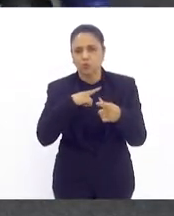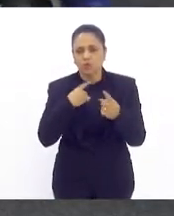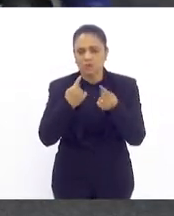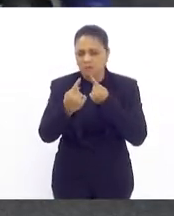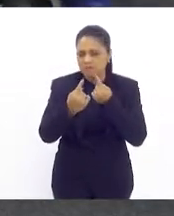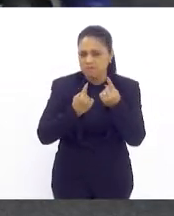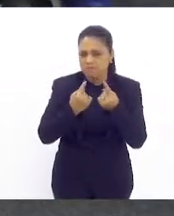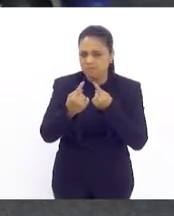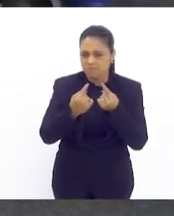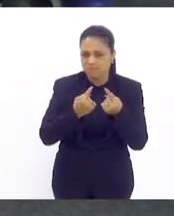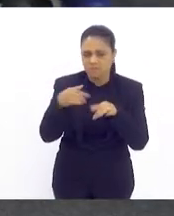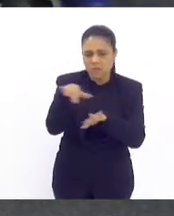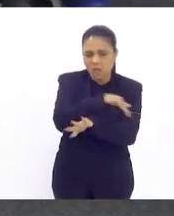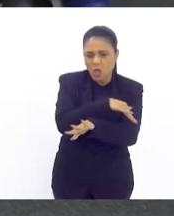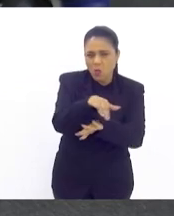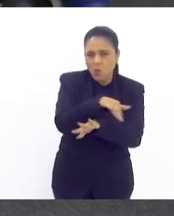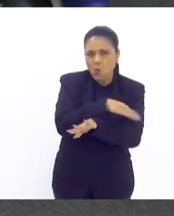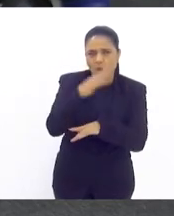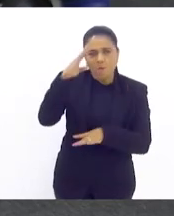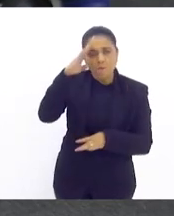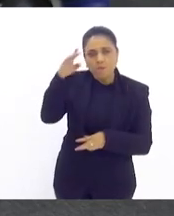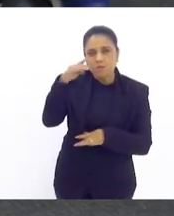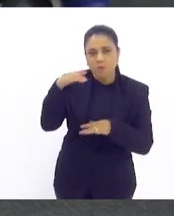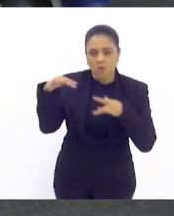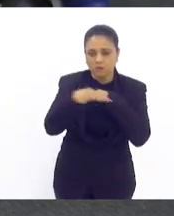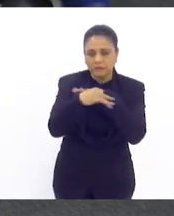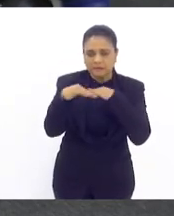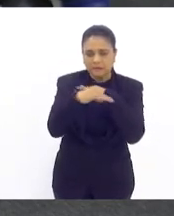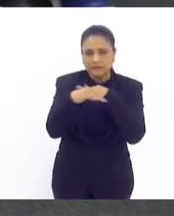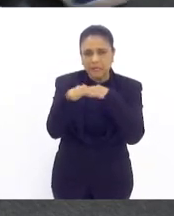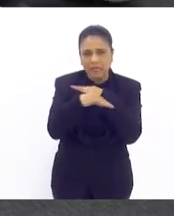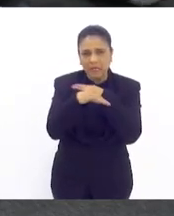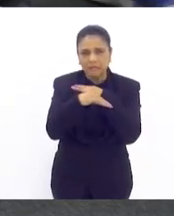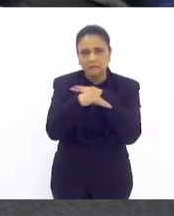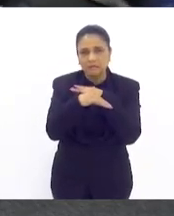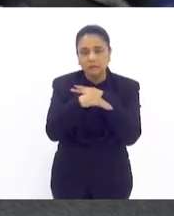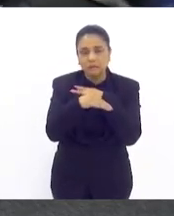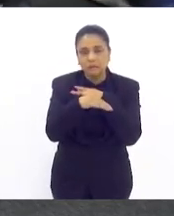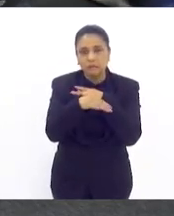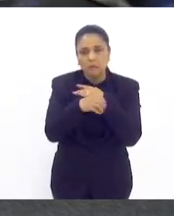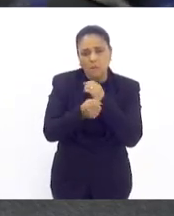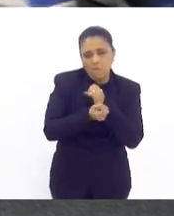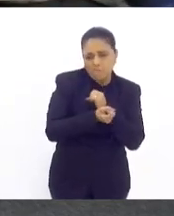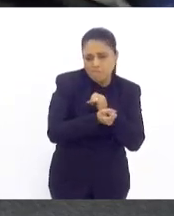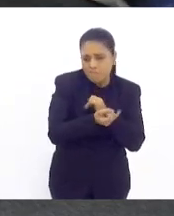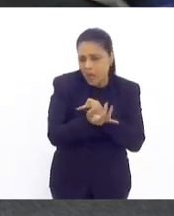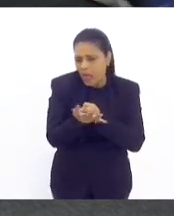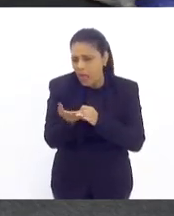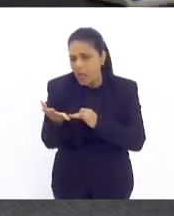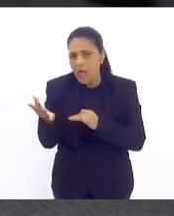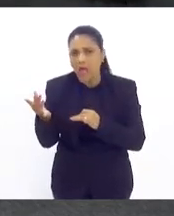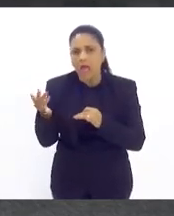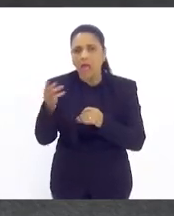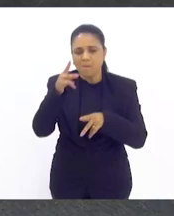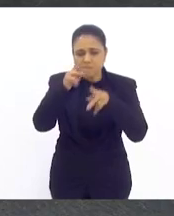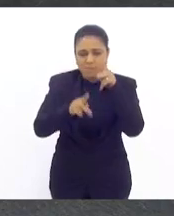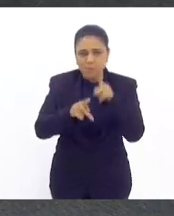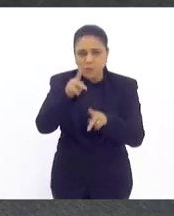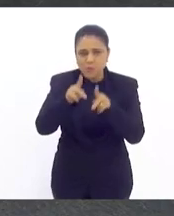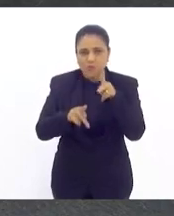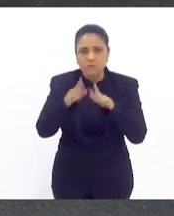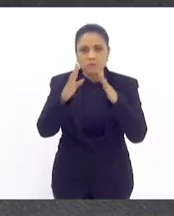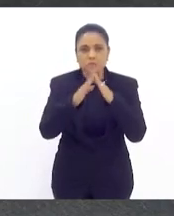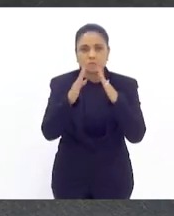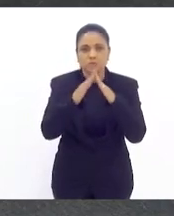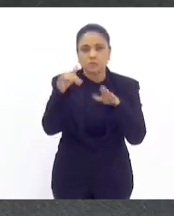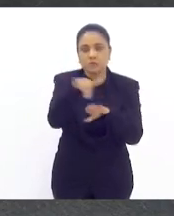vias principais das grandes cidades com o número cada vez maior de população e situação de